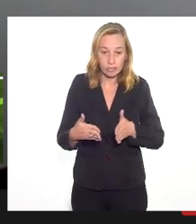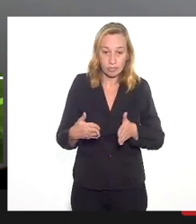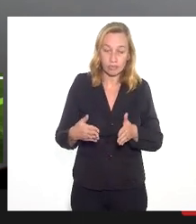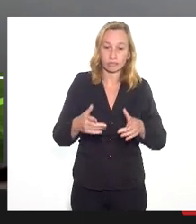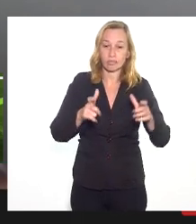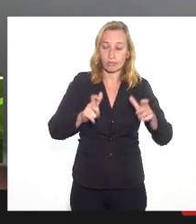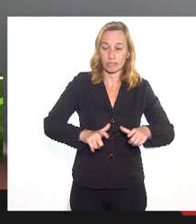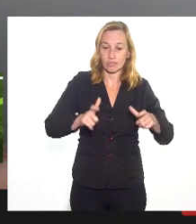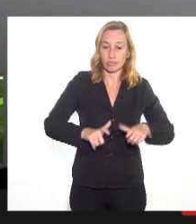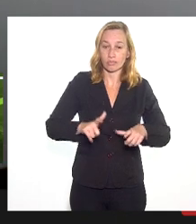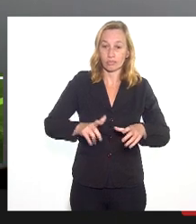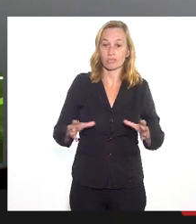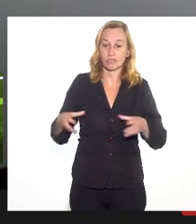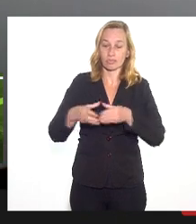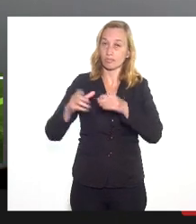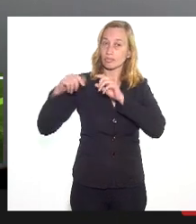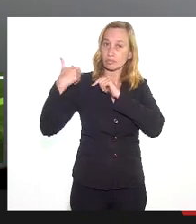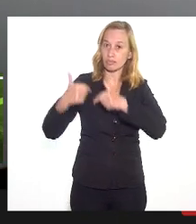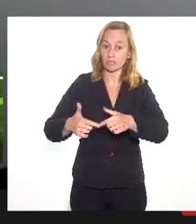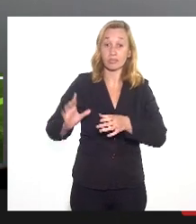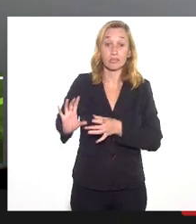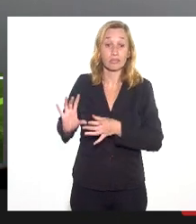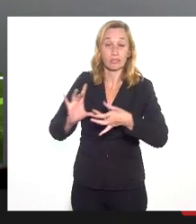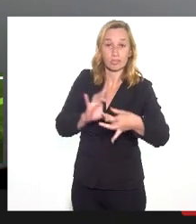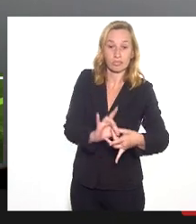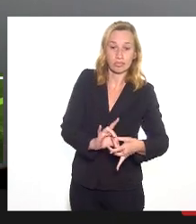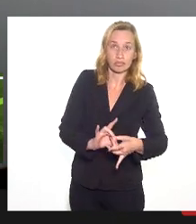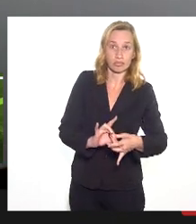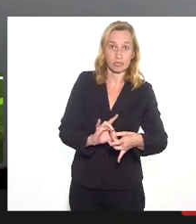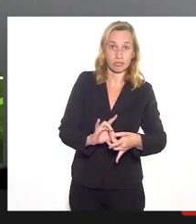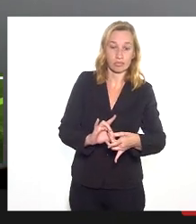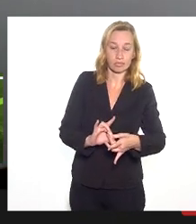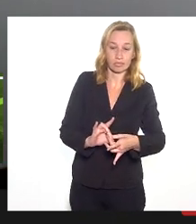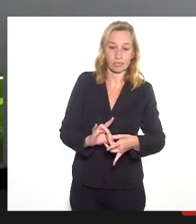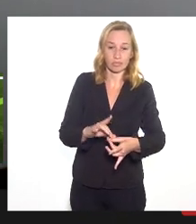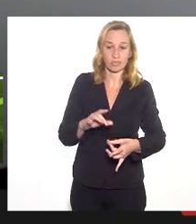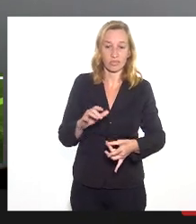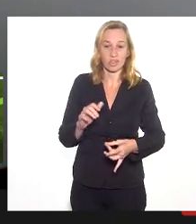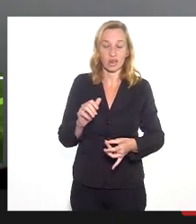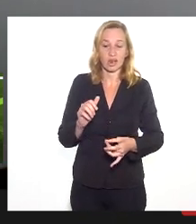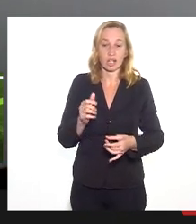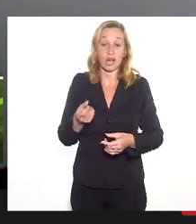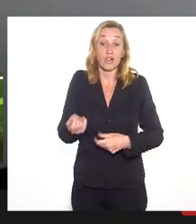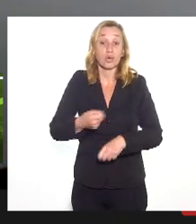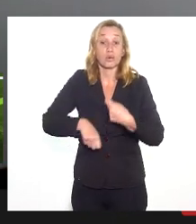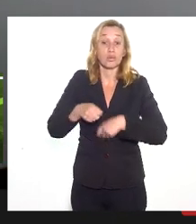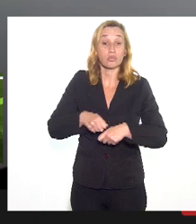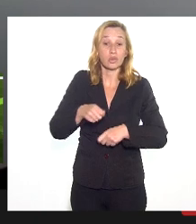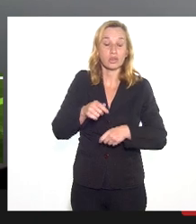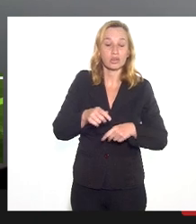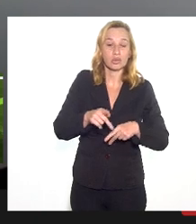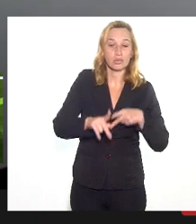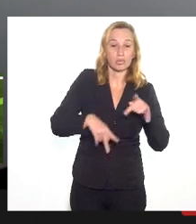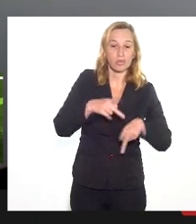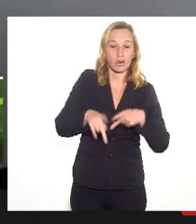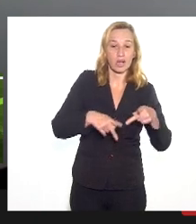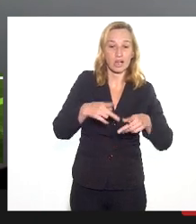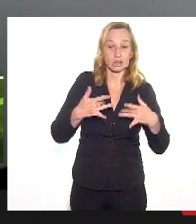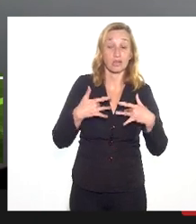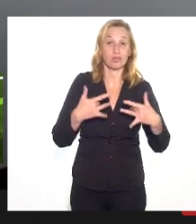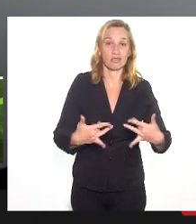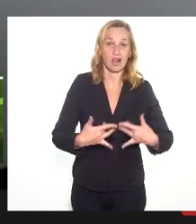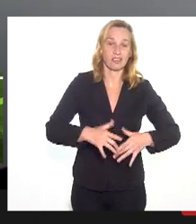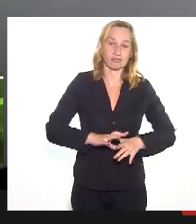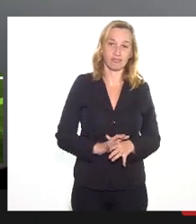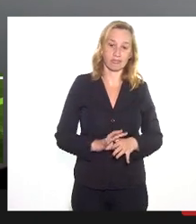povos tradicionais estão muito vinculadas à agenda da economia popular solidária. Nós temos, inclusive, uma